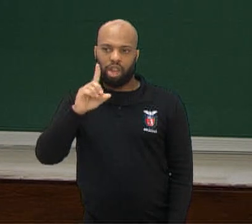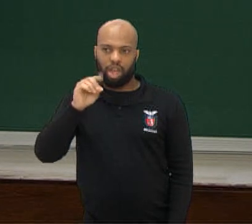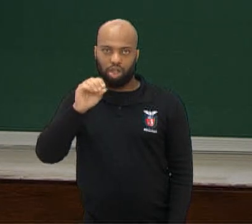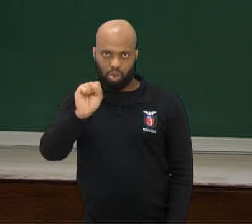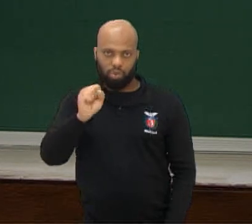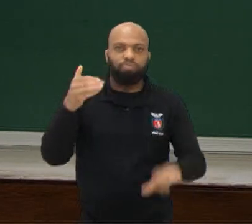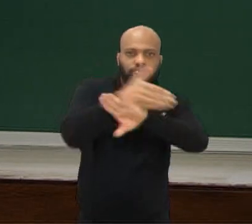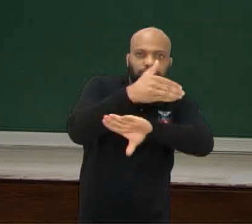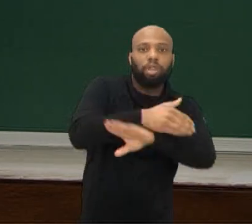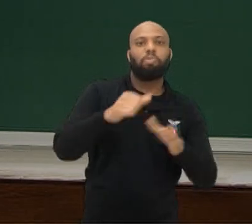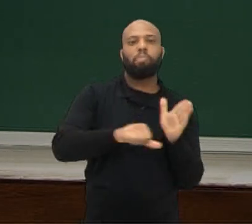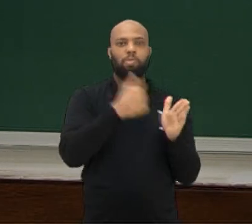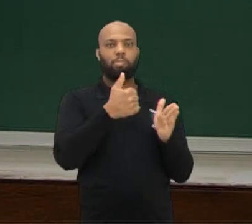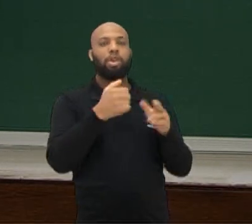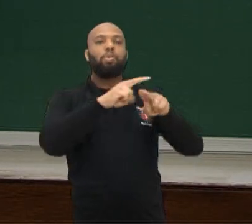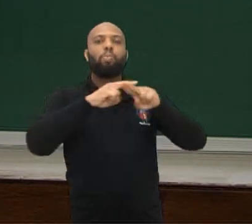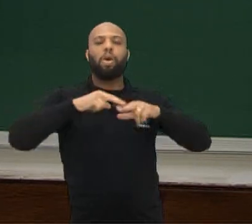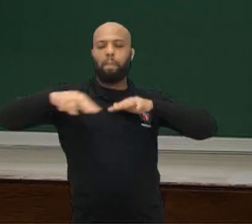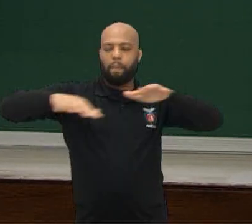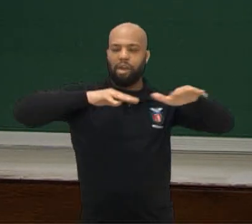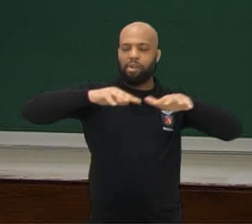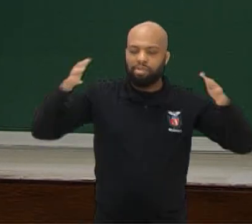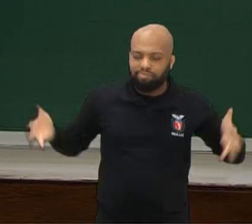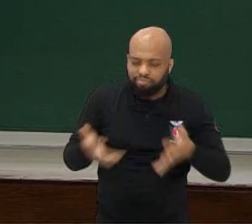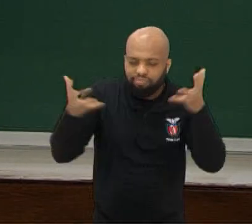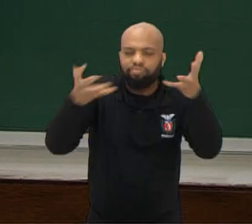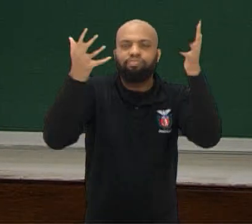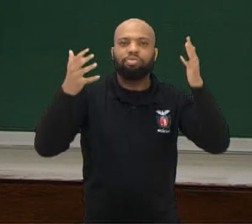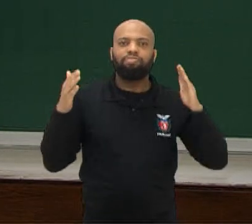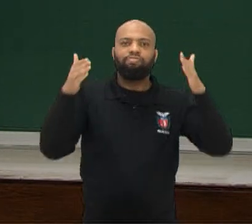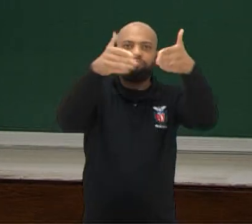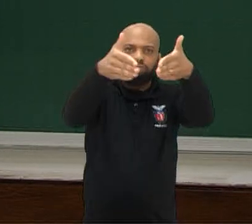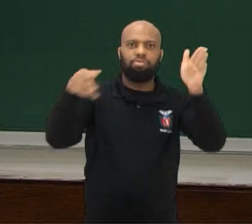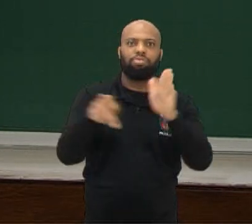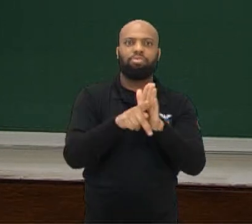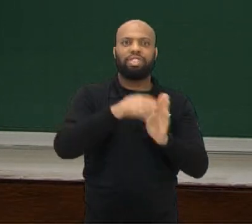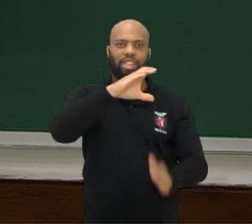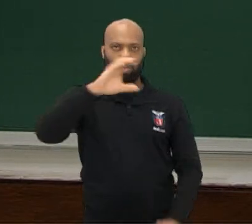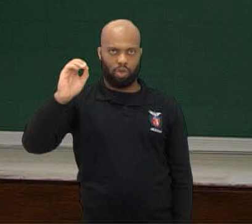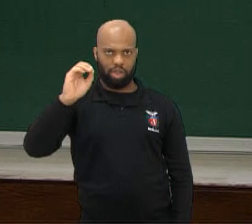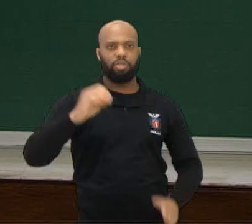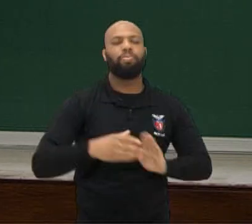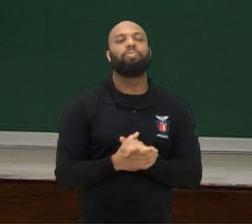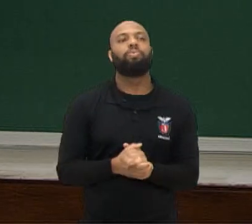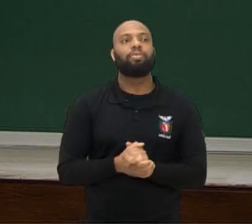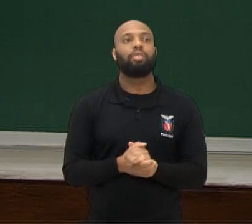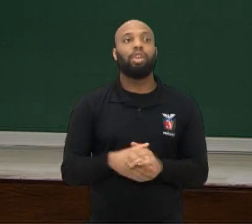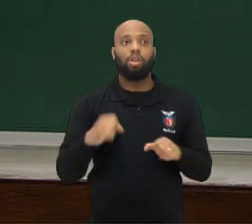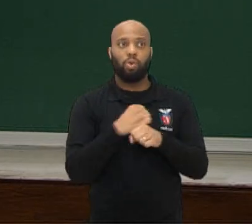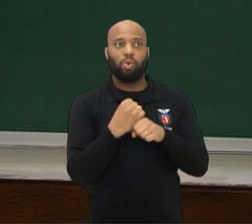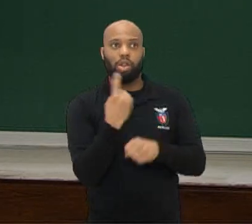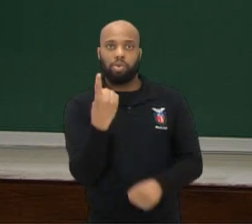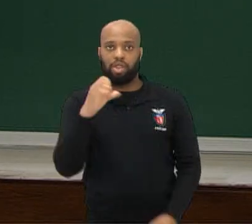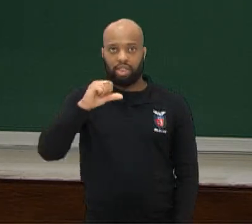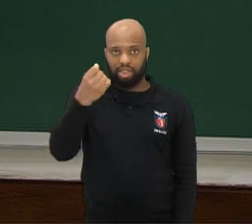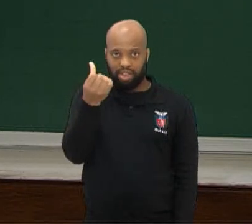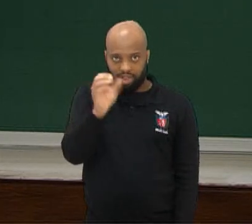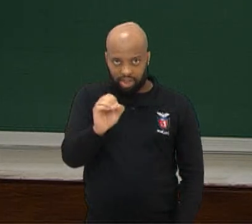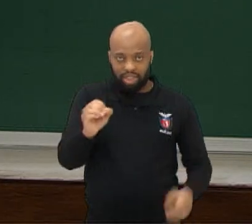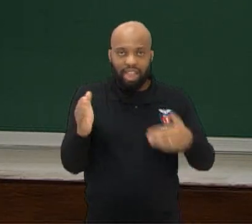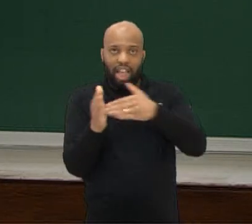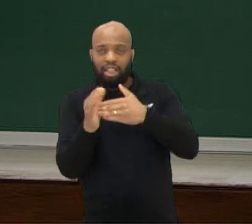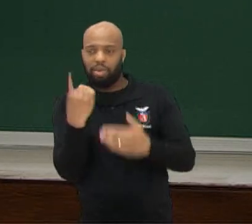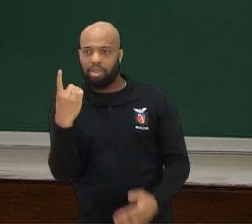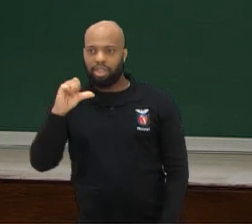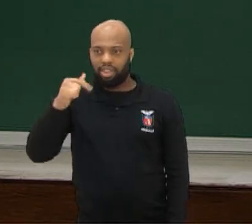dessas migrações, desses movimentos em direção ao Centro-Oeste para a ocupação. Entre 1960 e